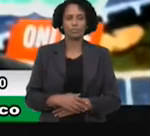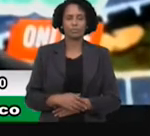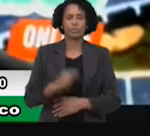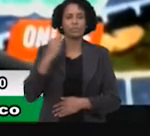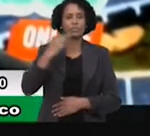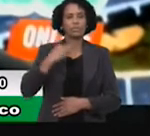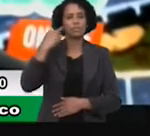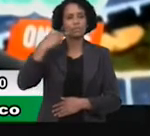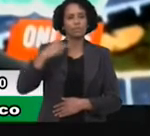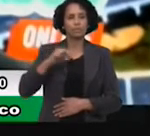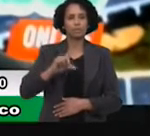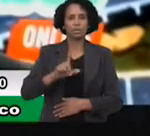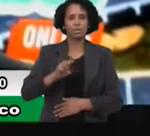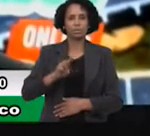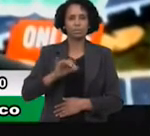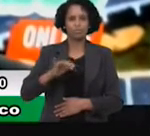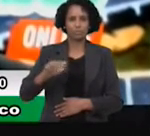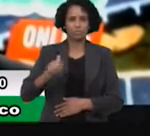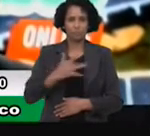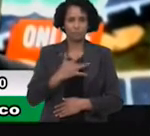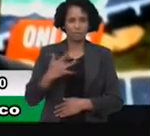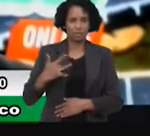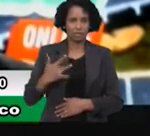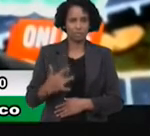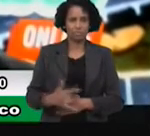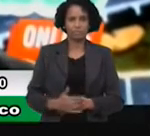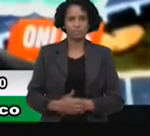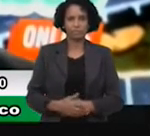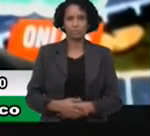Vereadora Lúcia da Saúde.